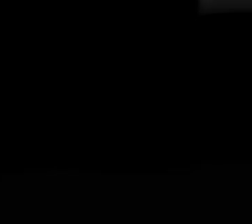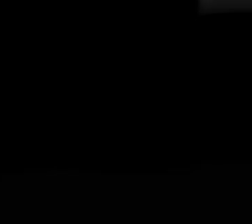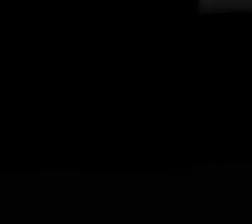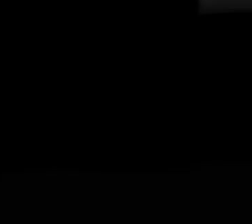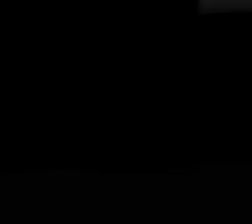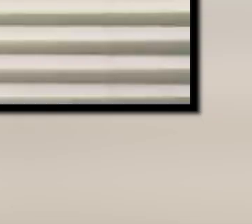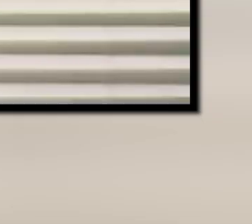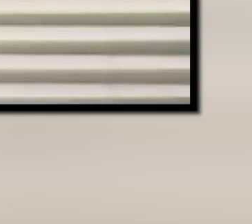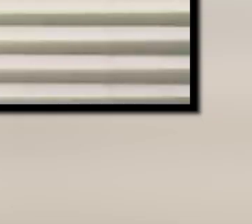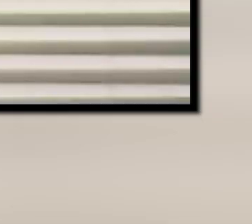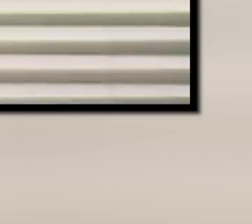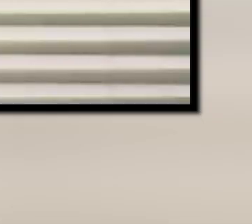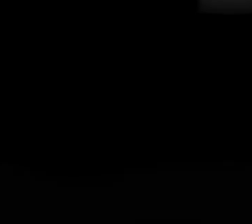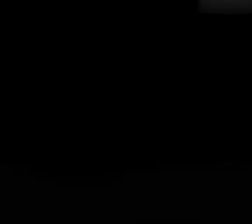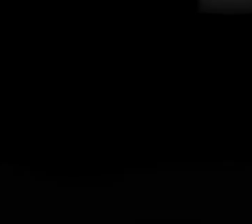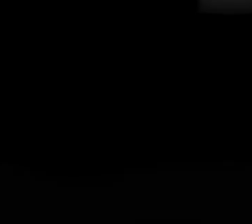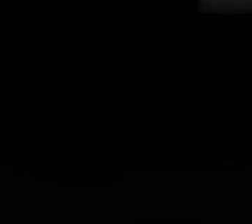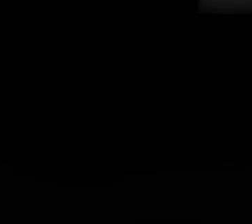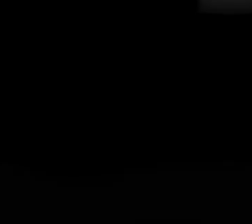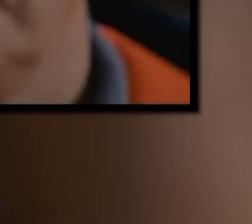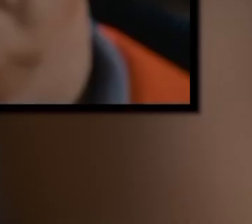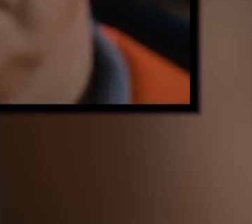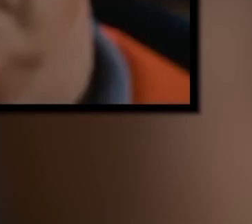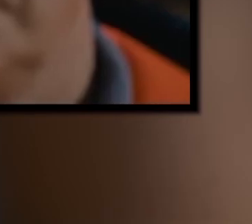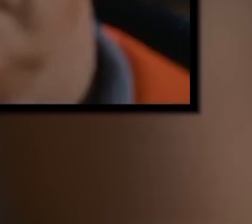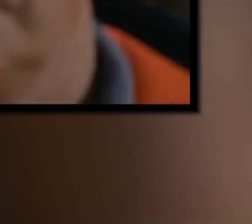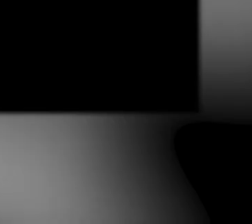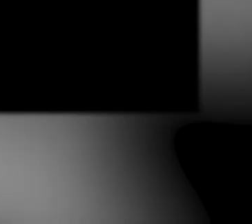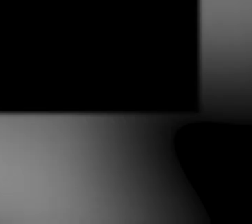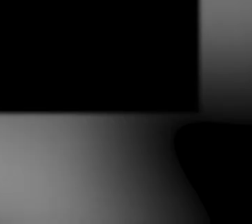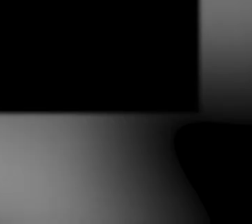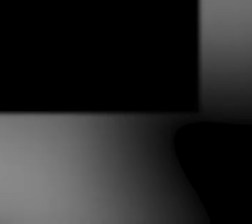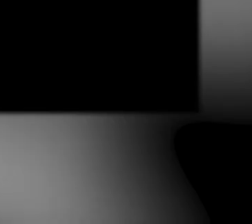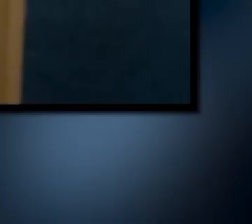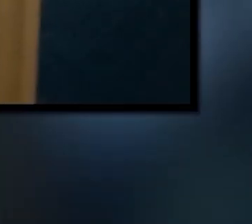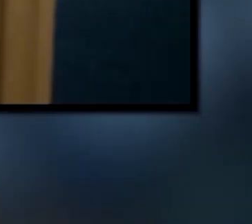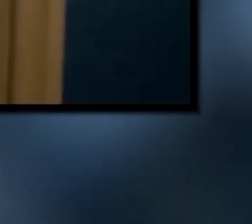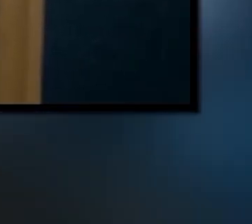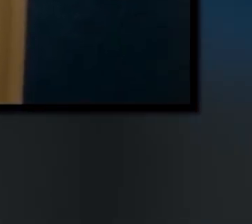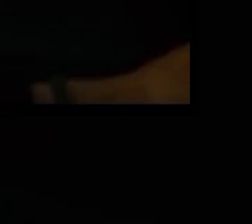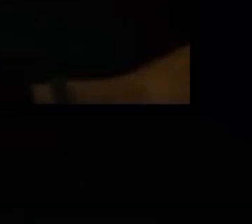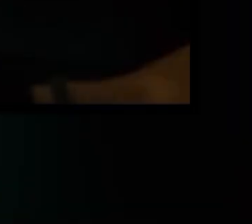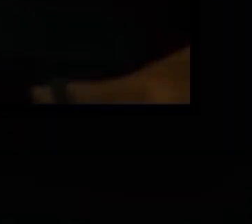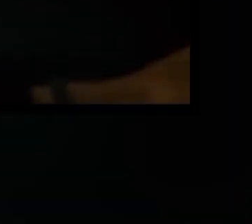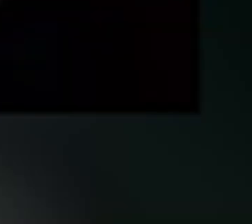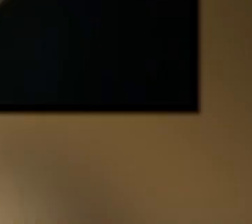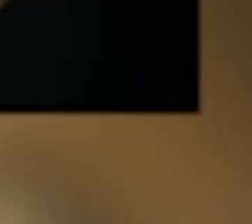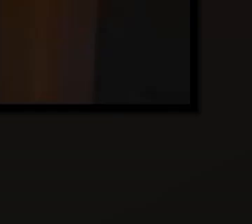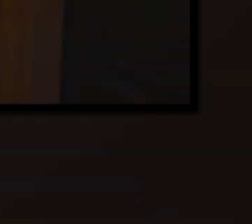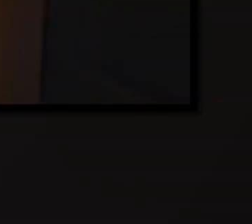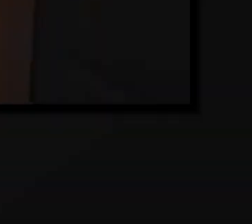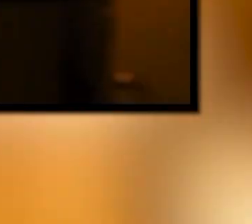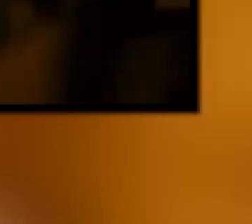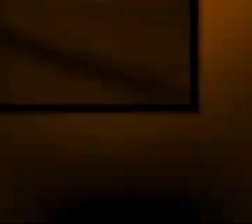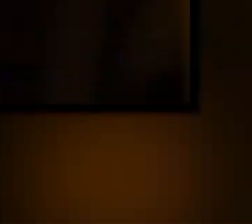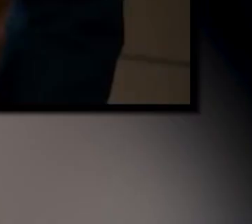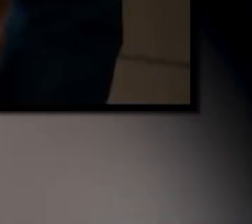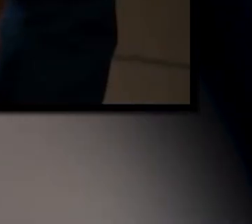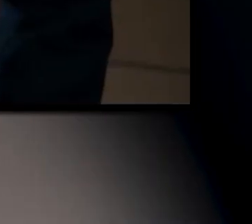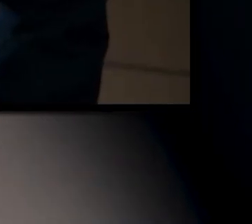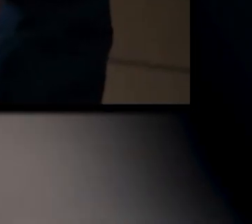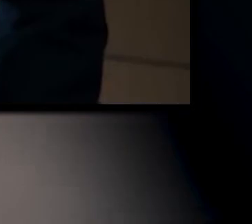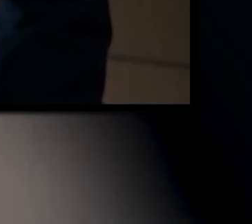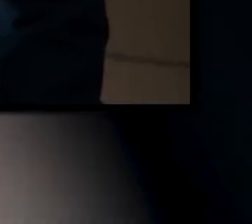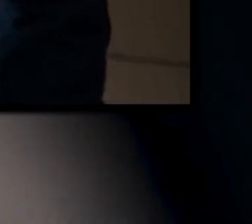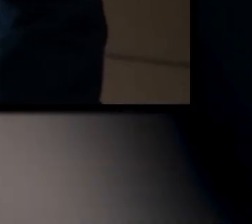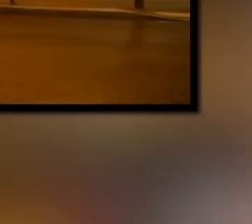raconté. Vous savez plus quoi faire pour qu'on l'écoute. Tout le monde vous a lâché. Vous passez du statut de victime à celui de suspect. Il est dangereux, ce type.